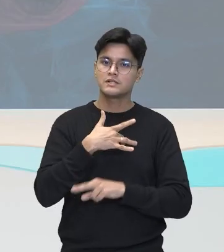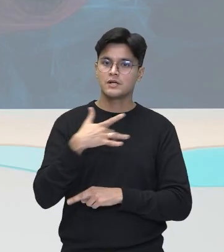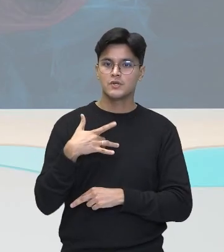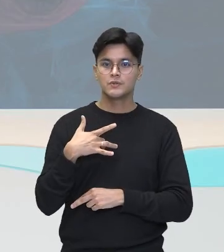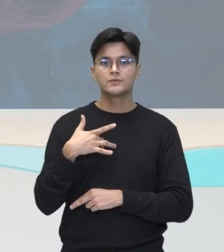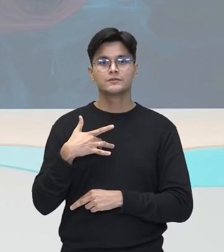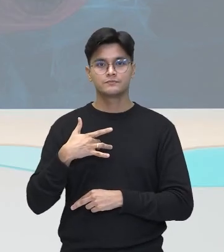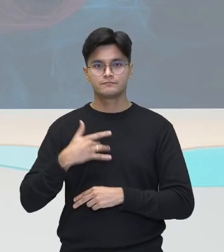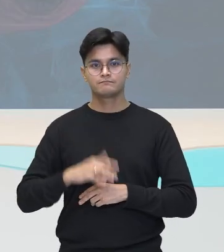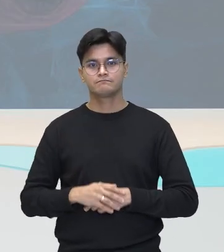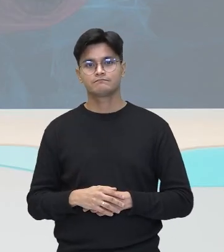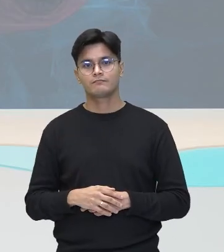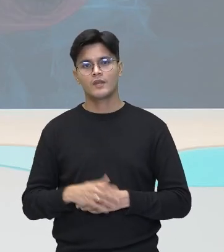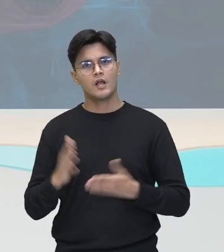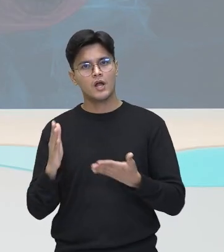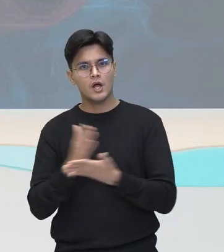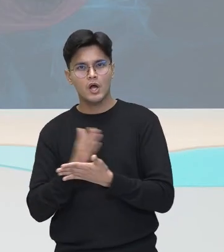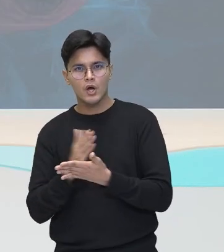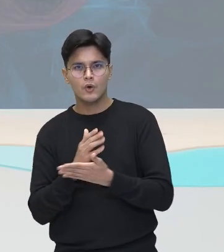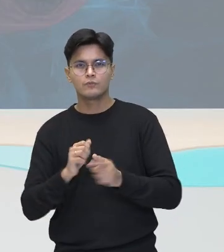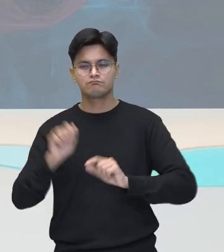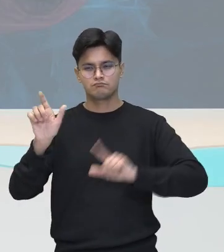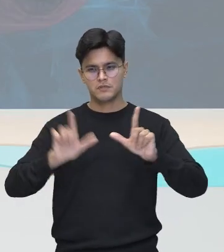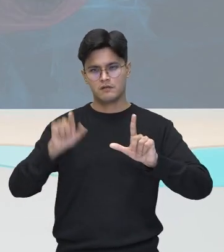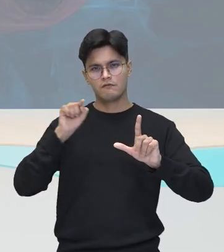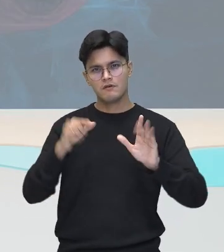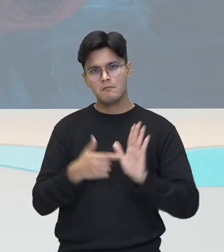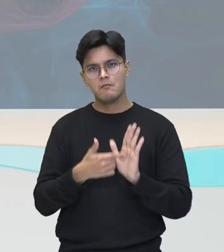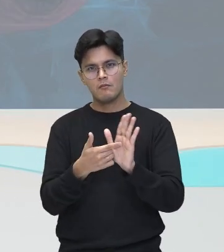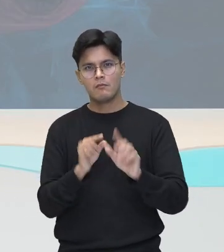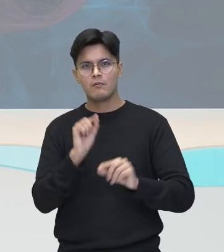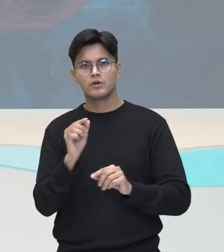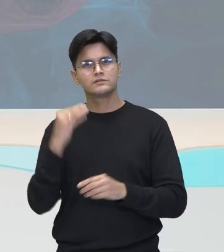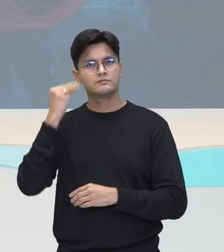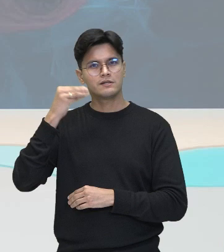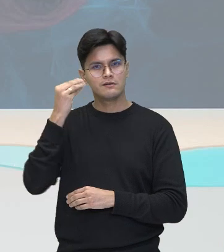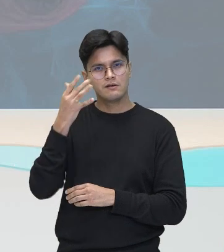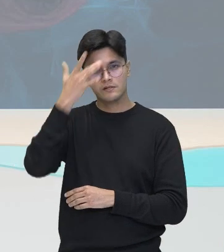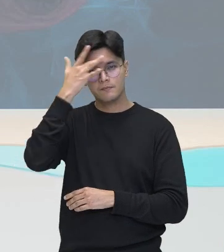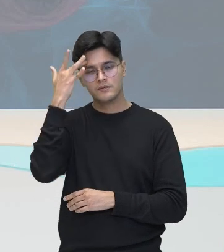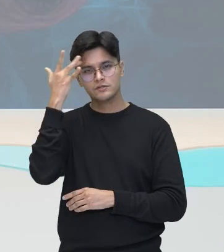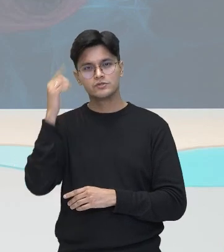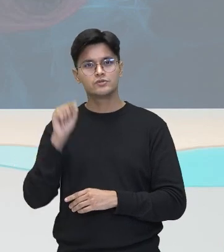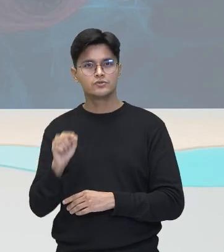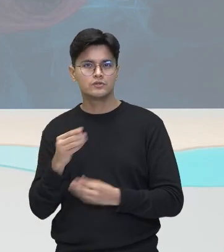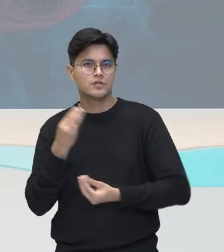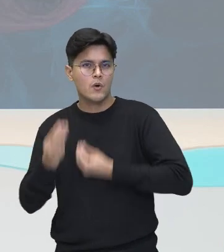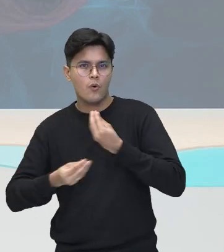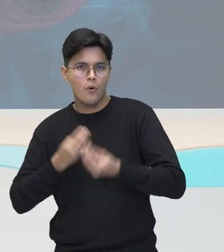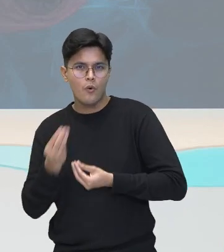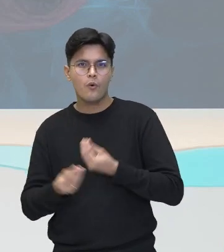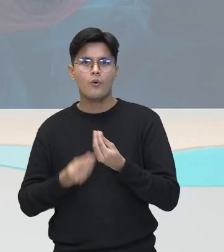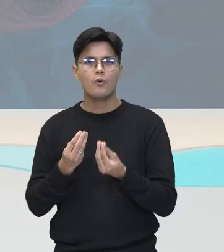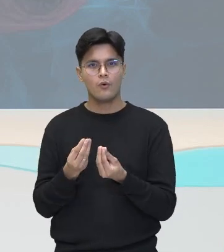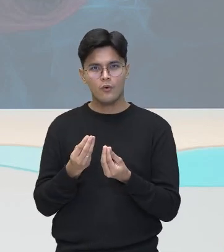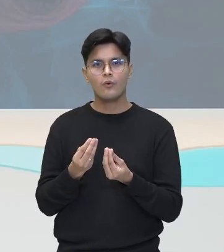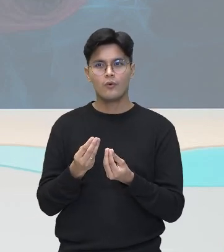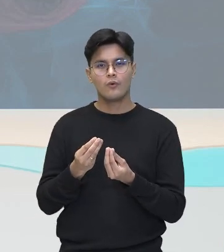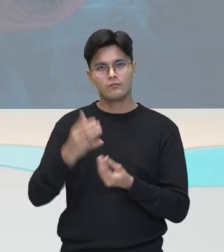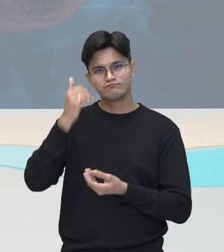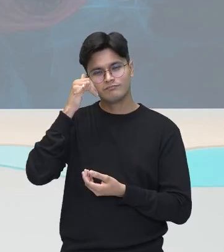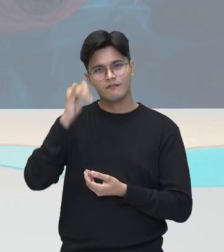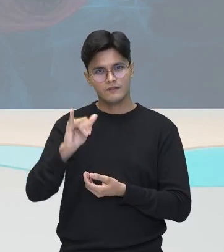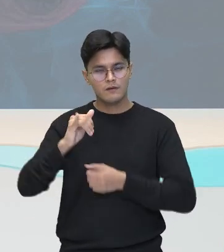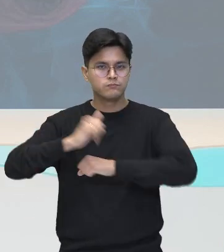tem alguns programas de televisão que mostram o que acontece com as pessoas e o que tem que fazer para sair desse grau aqui, que é muito